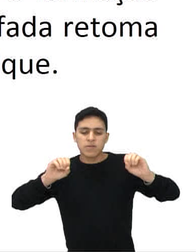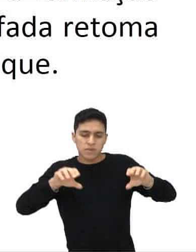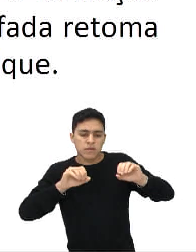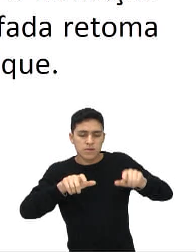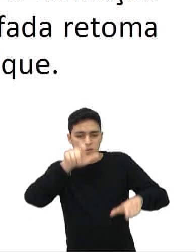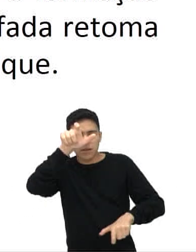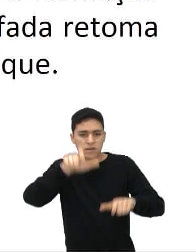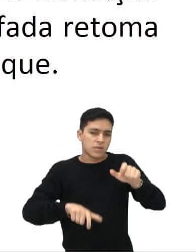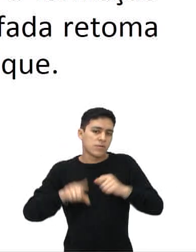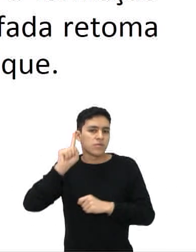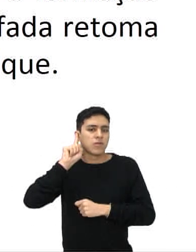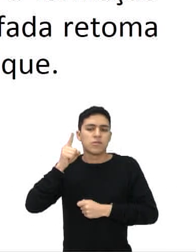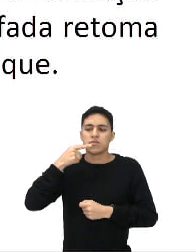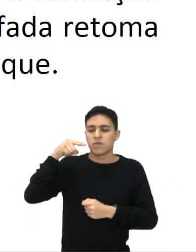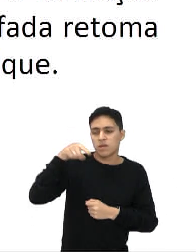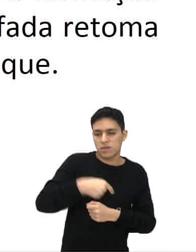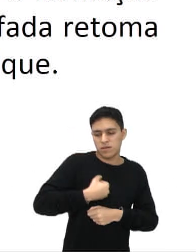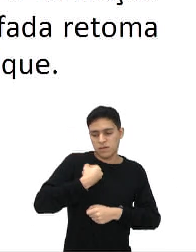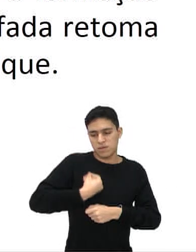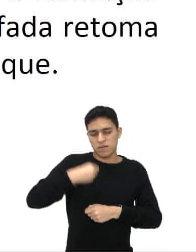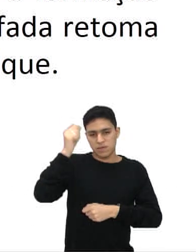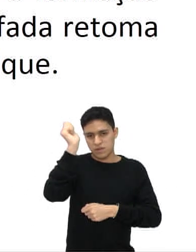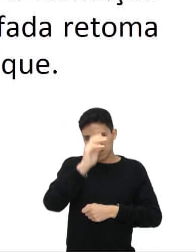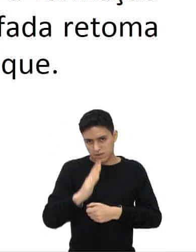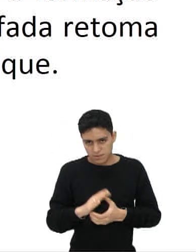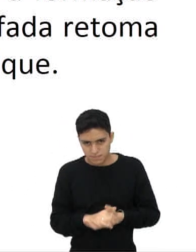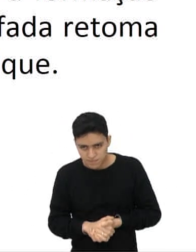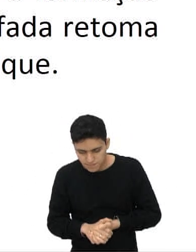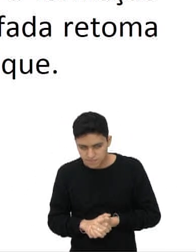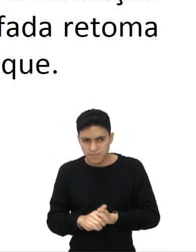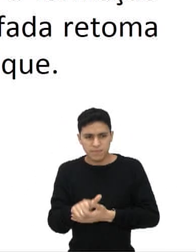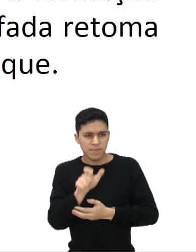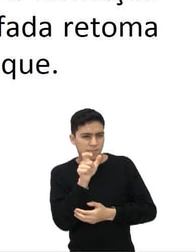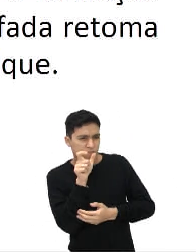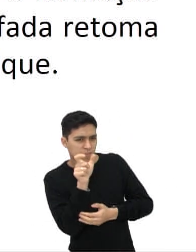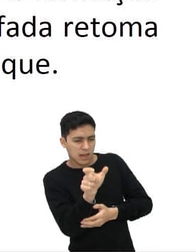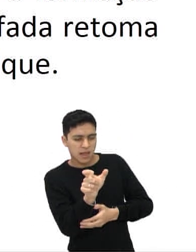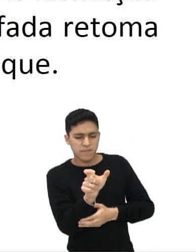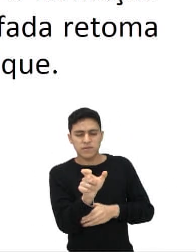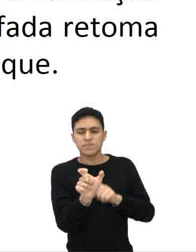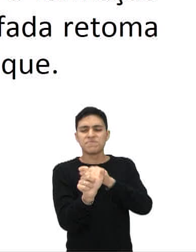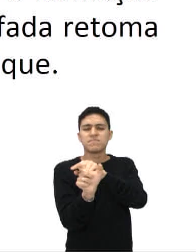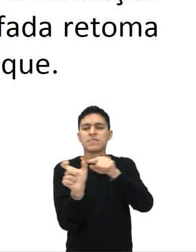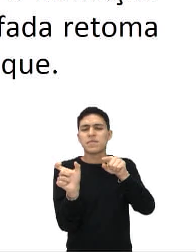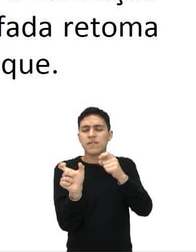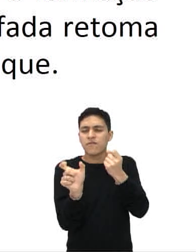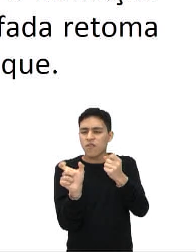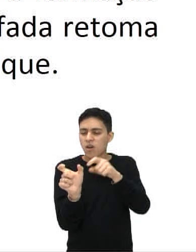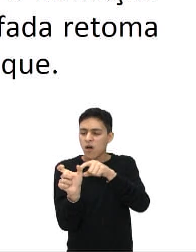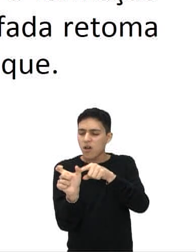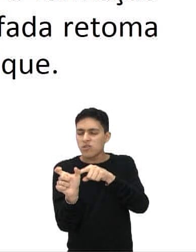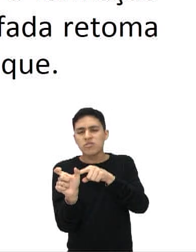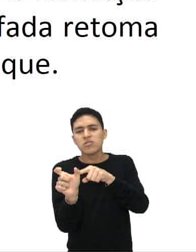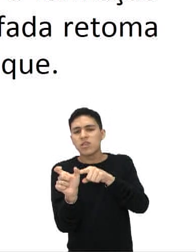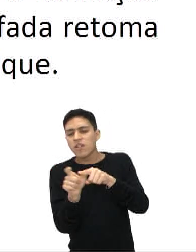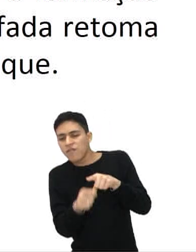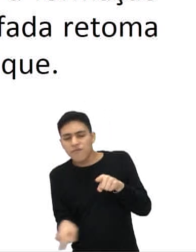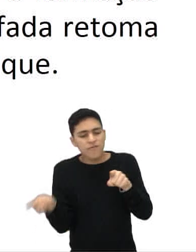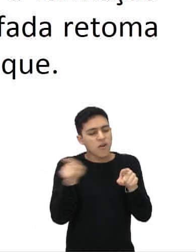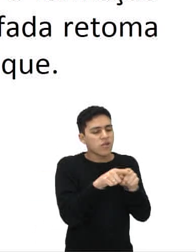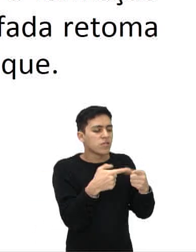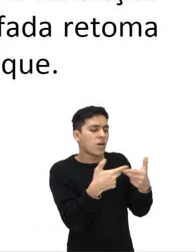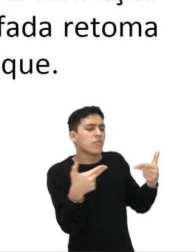dos surdos no Brasil. A palavra grifada retoma algo que já foi